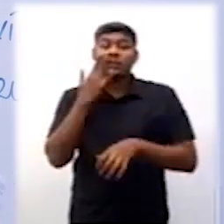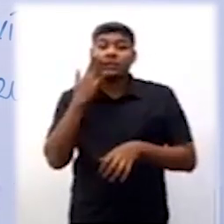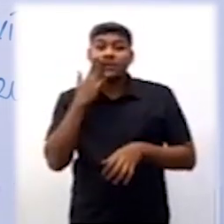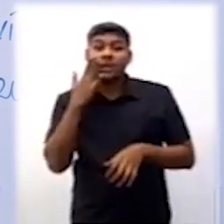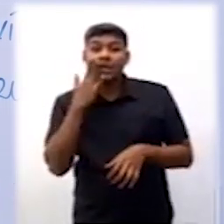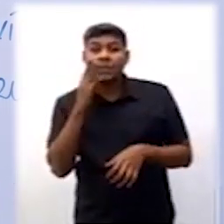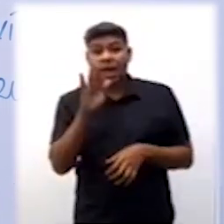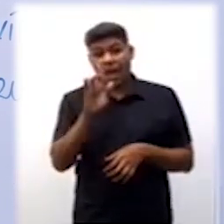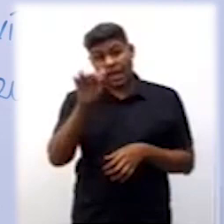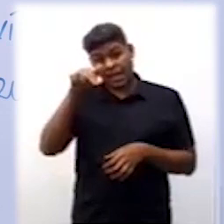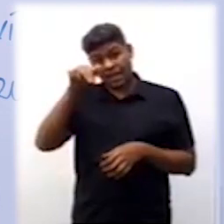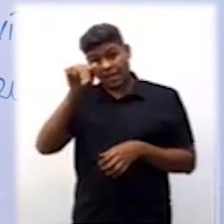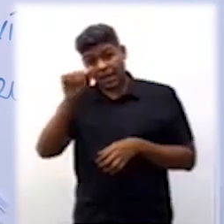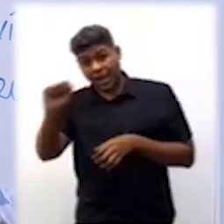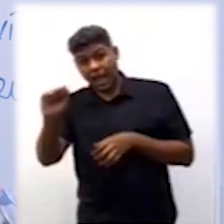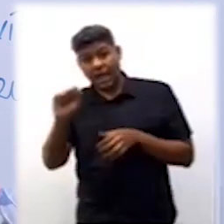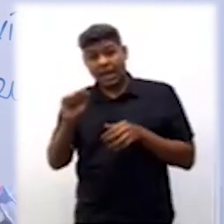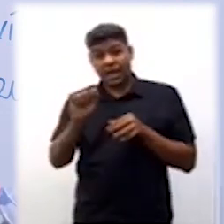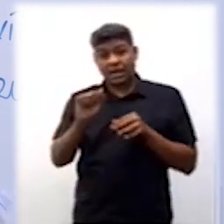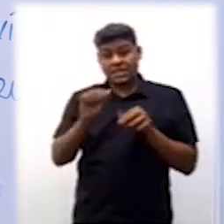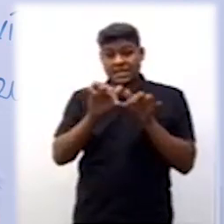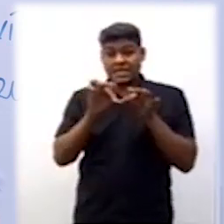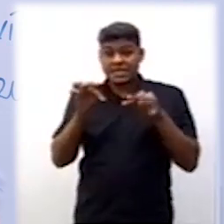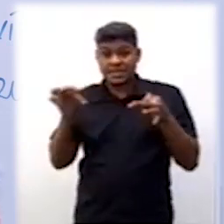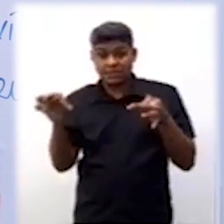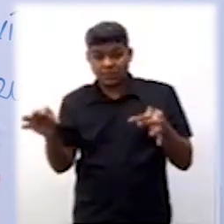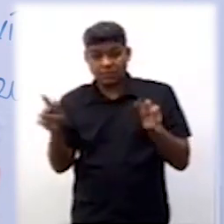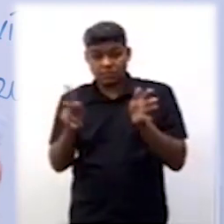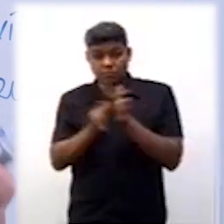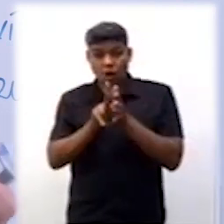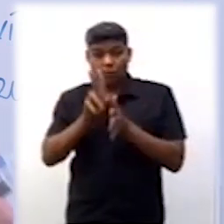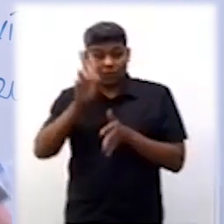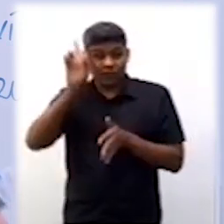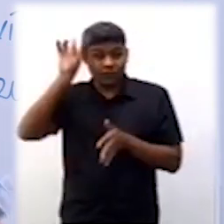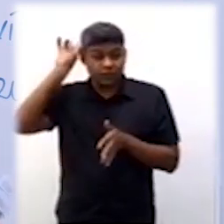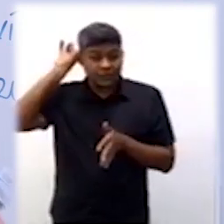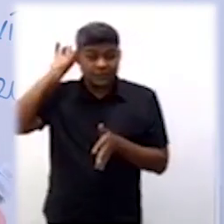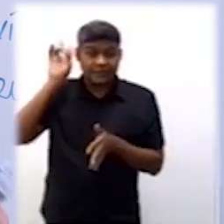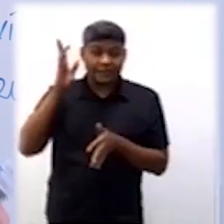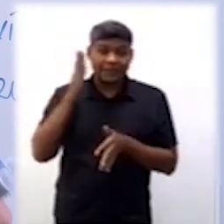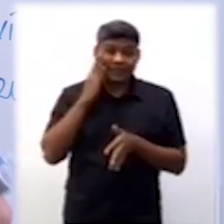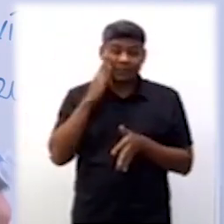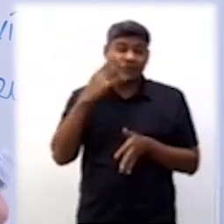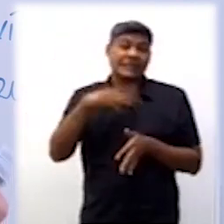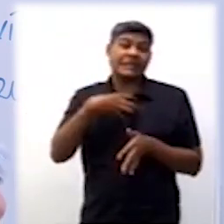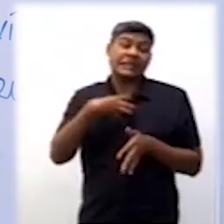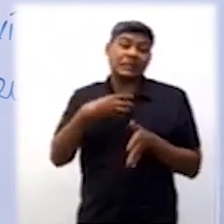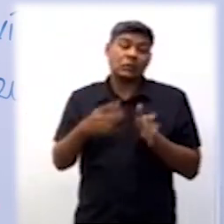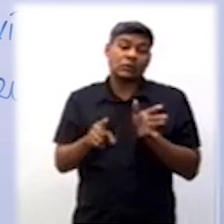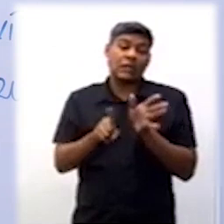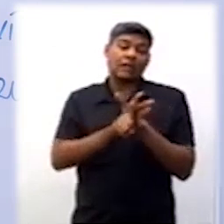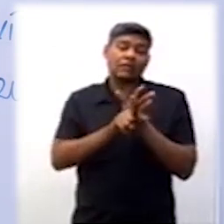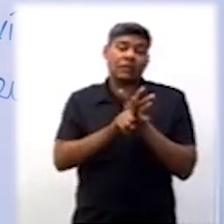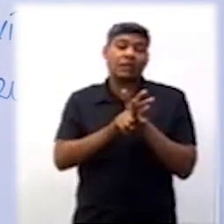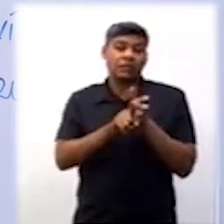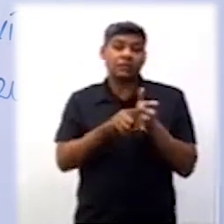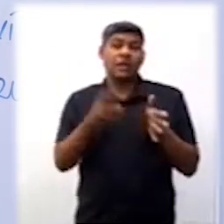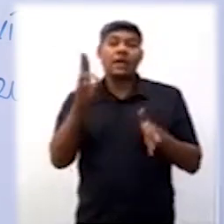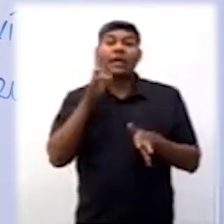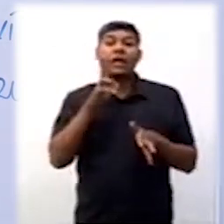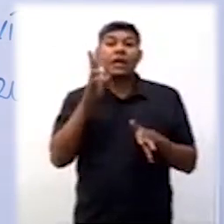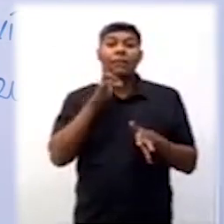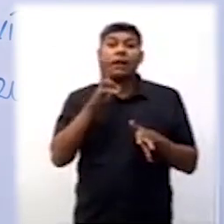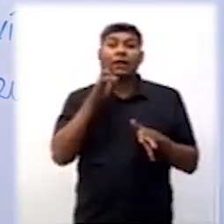um RNA de fita simple, acabei de falar, isso é uma questão de vestibular, tá? Com senso negativo. Senso negativo. Aí lembra, o